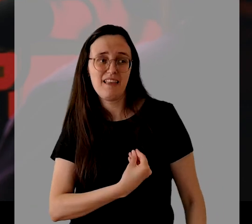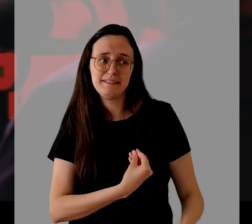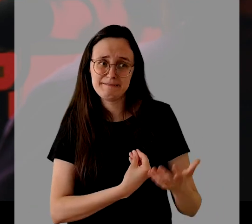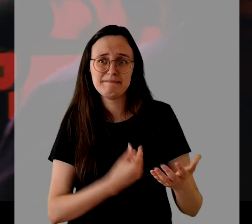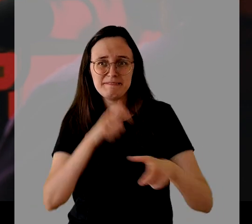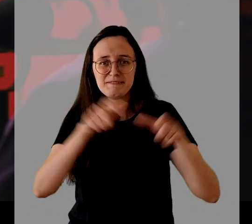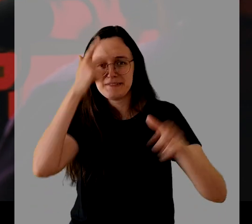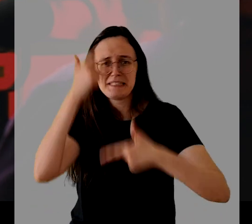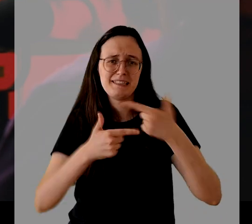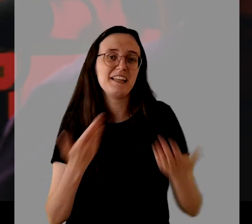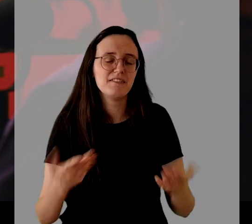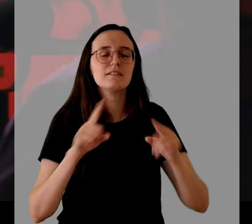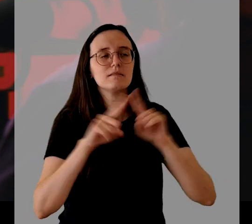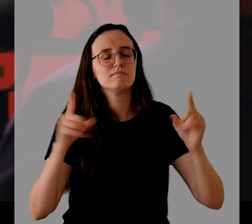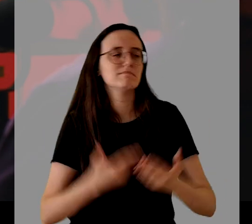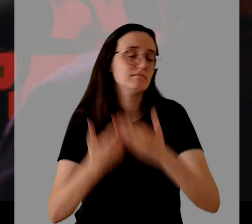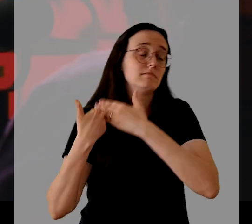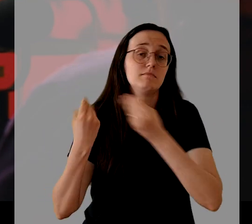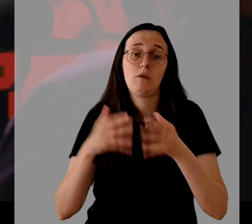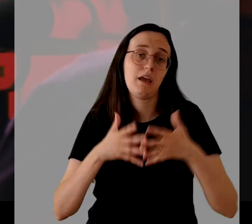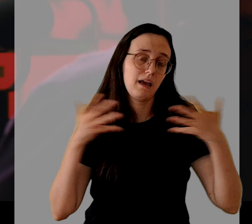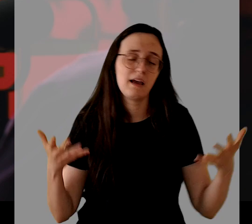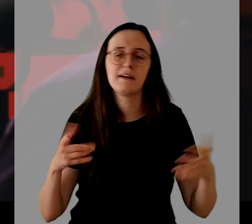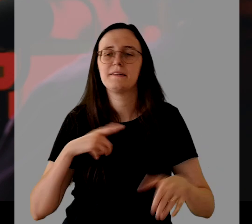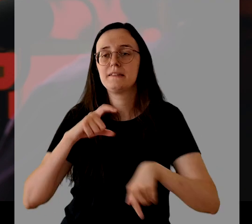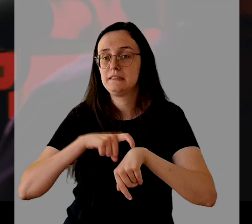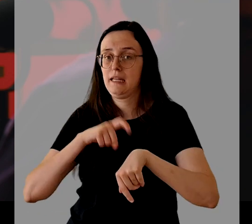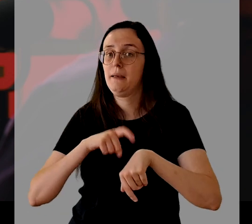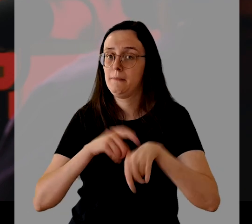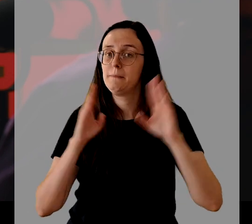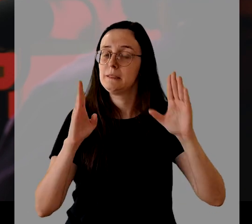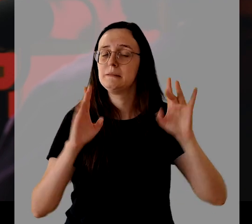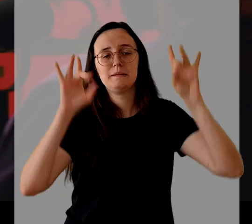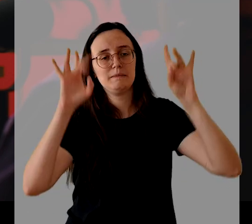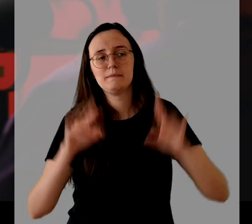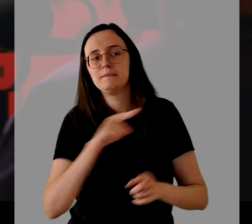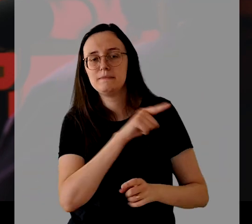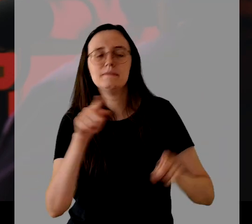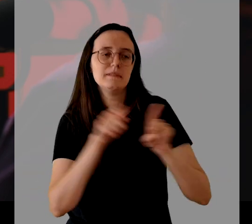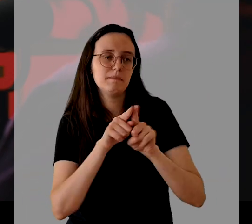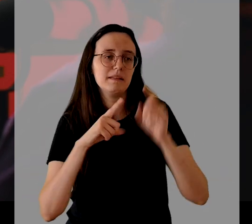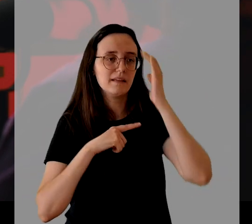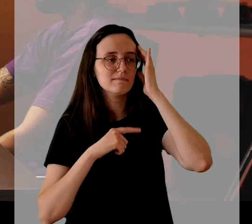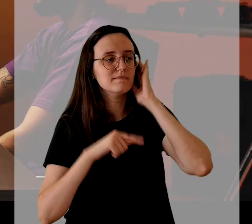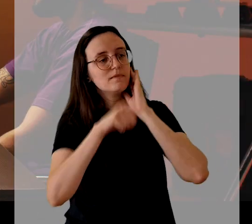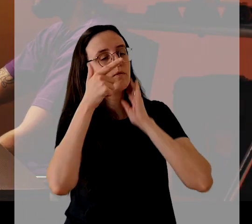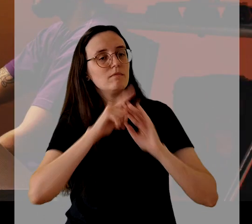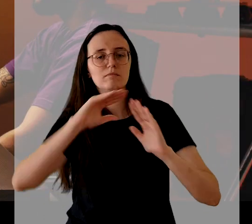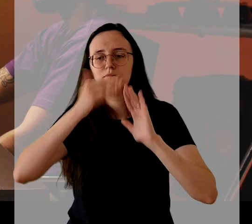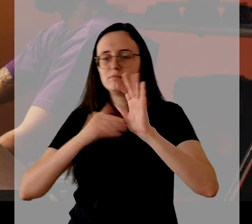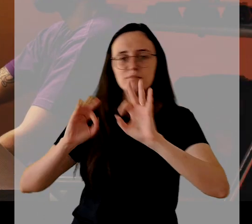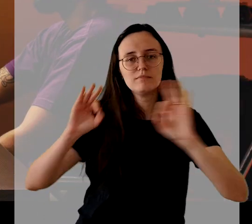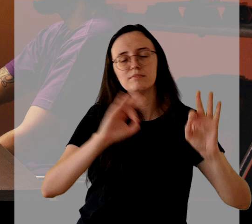vida do som direto. Mas é uma baita responsabilidade também. É um tempinho precioso que vocês também têm ali